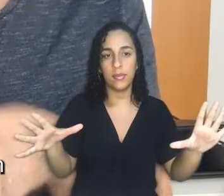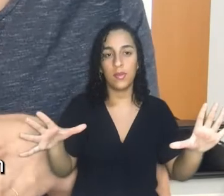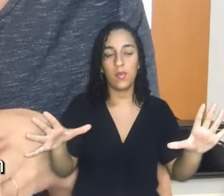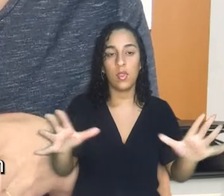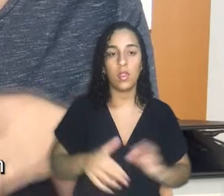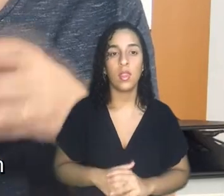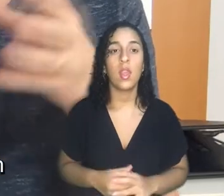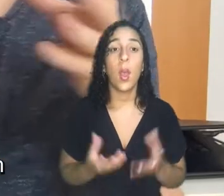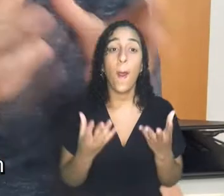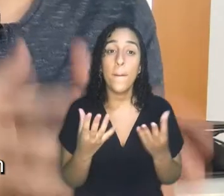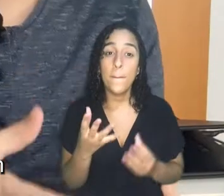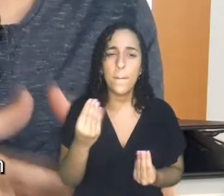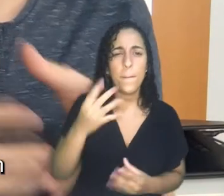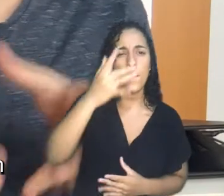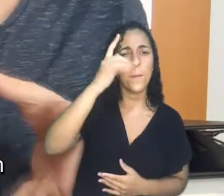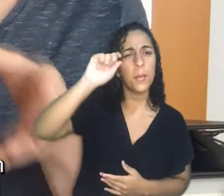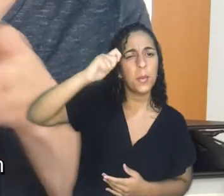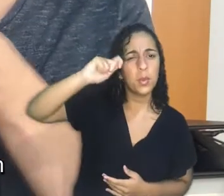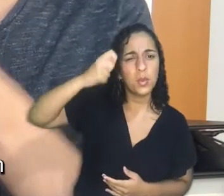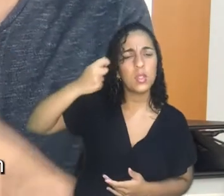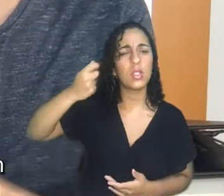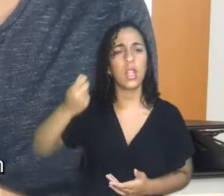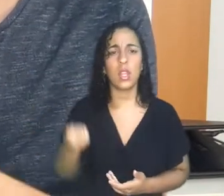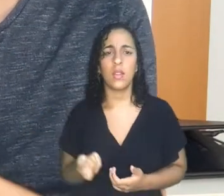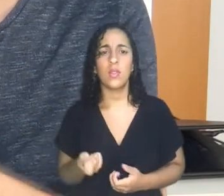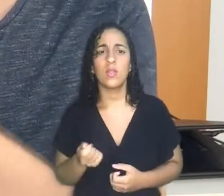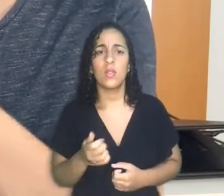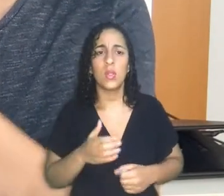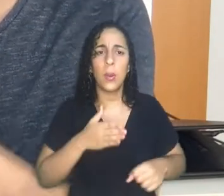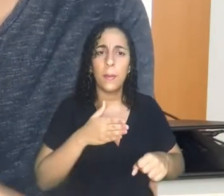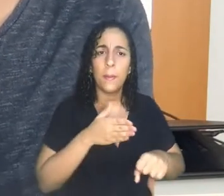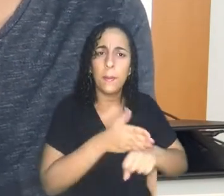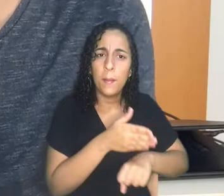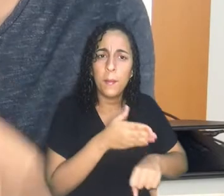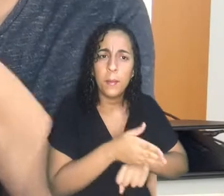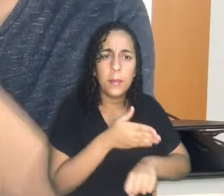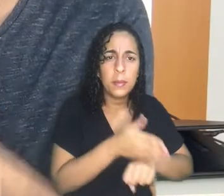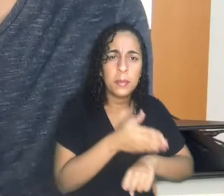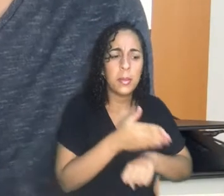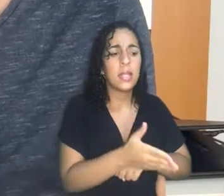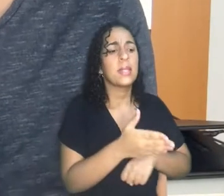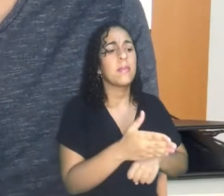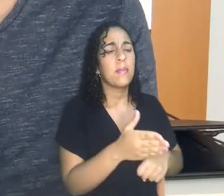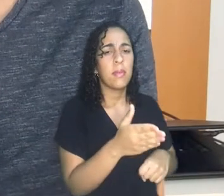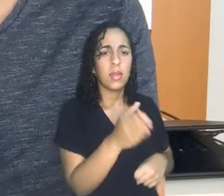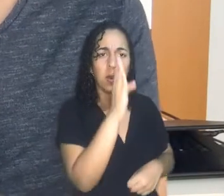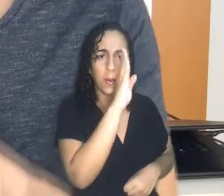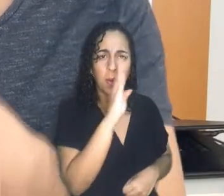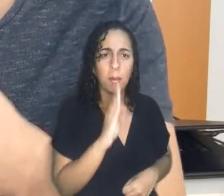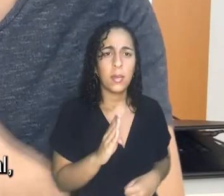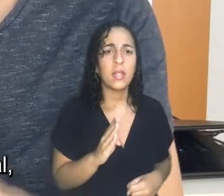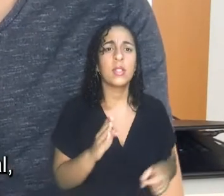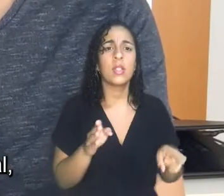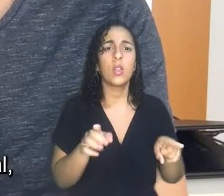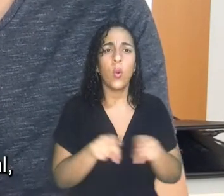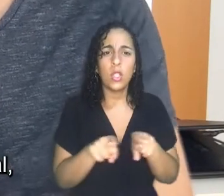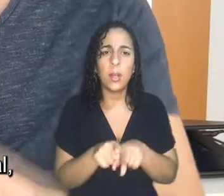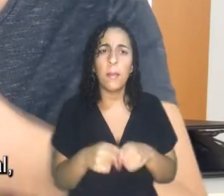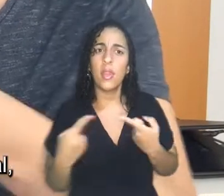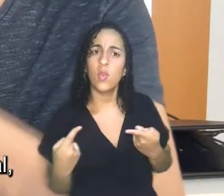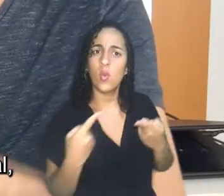disputa e da mesma forma muitos negros e negras em do Saram os batalhões portugueses contra Independência